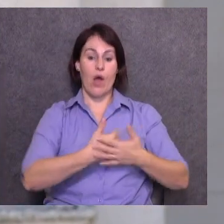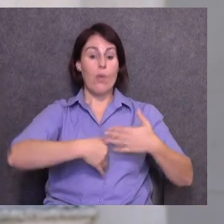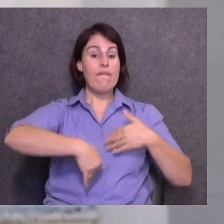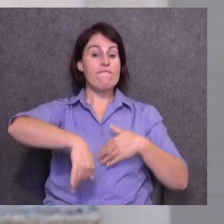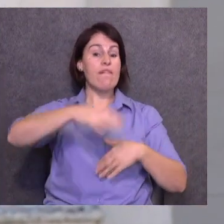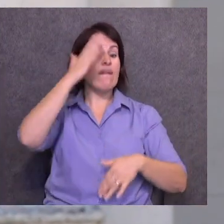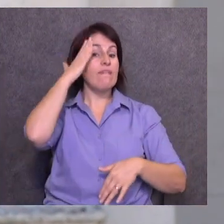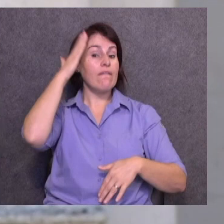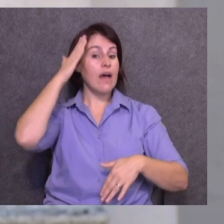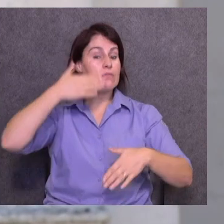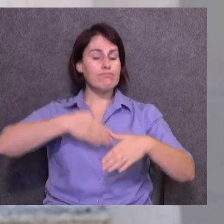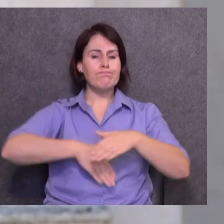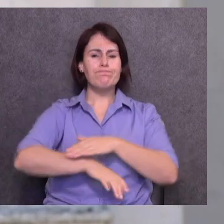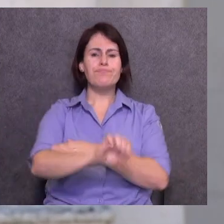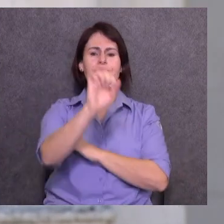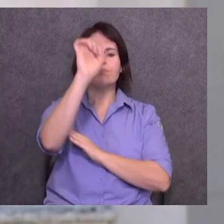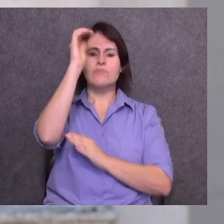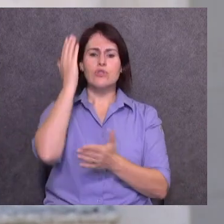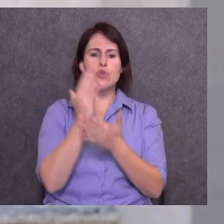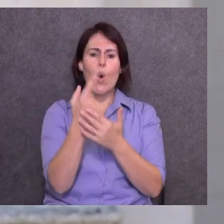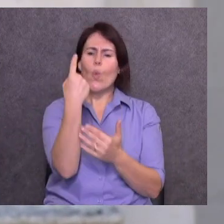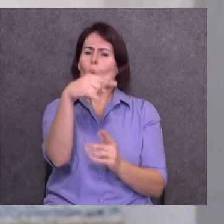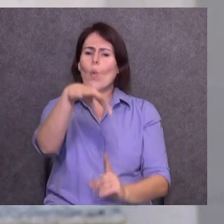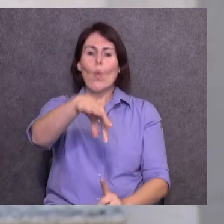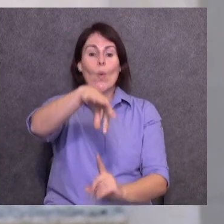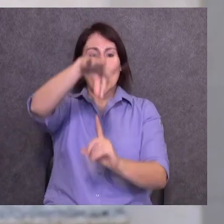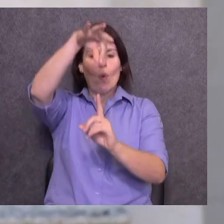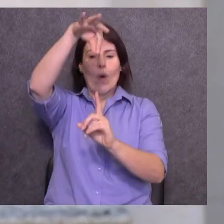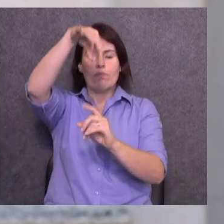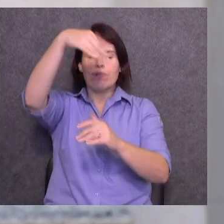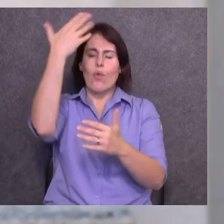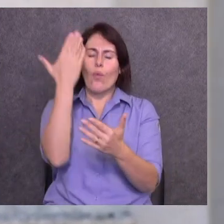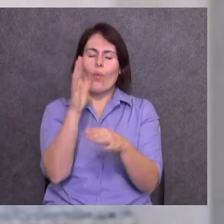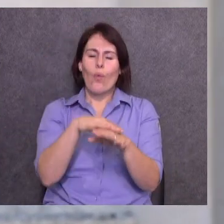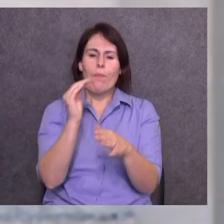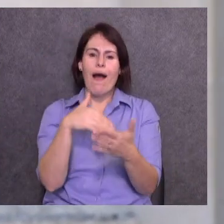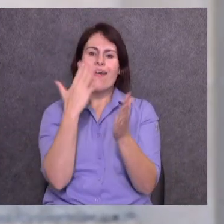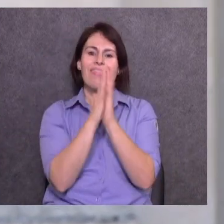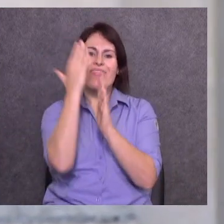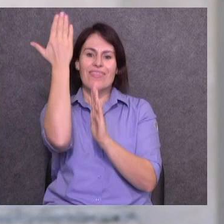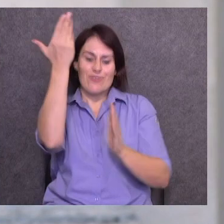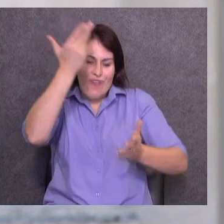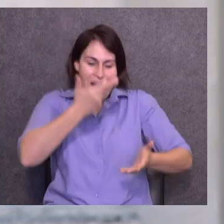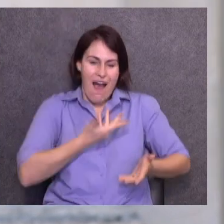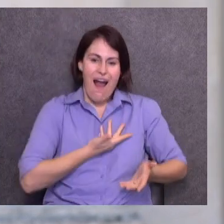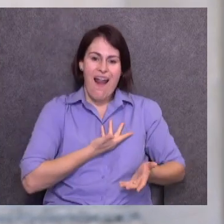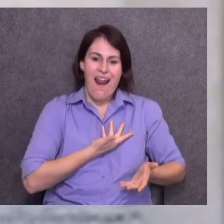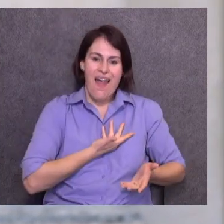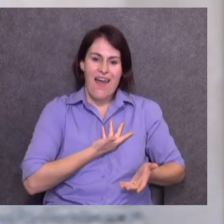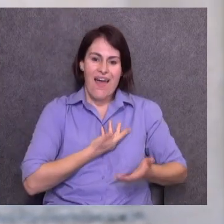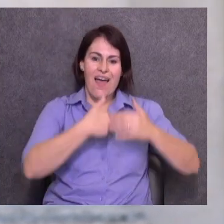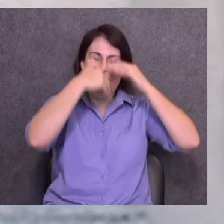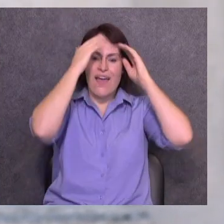nascer não será simplesmente um mais na humanidade, mas é fruto da presença de Deus em ti, nova mulher e